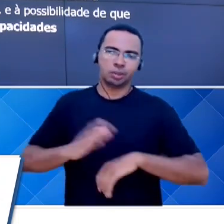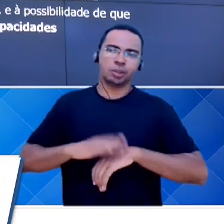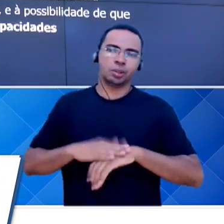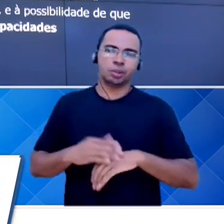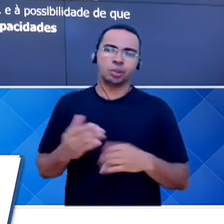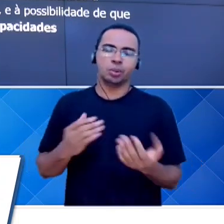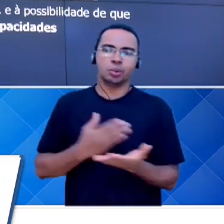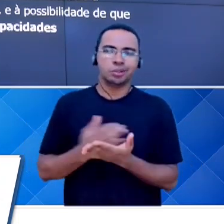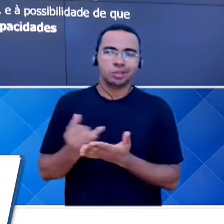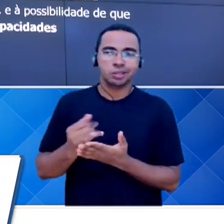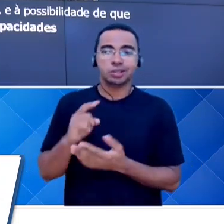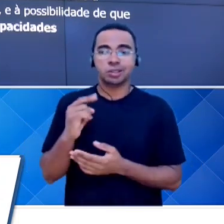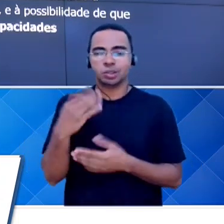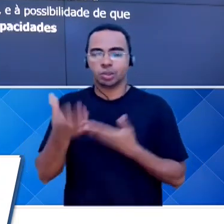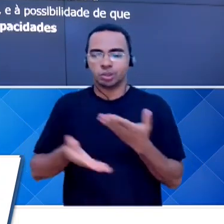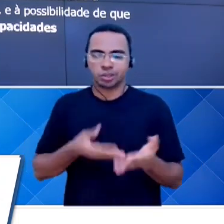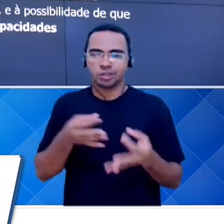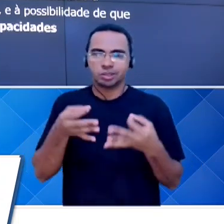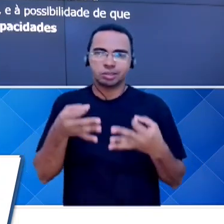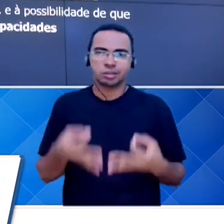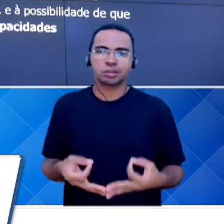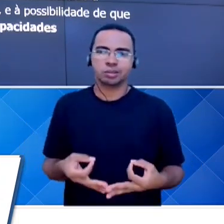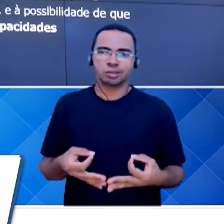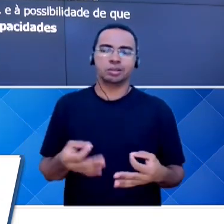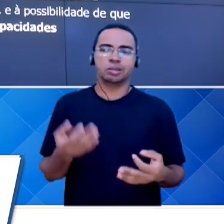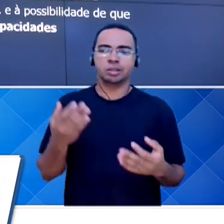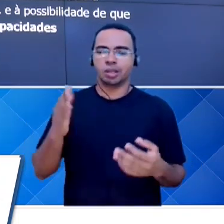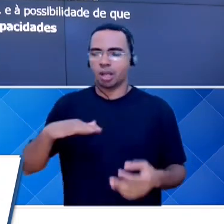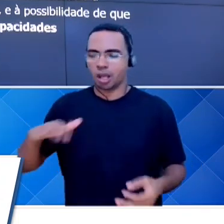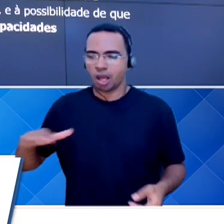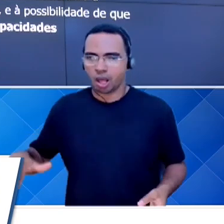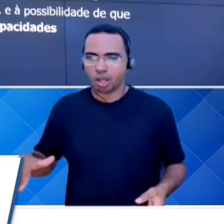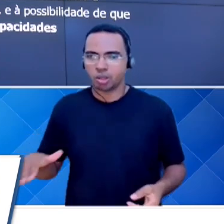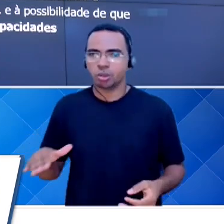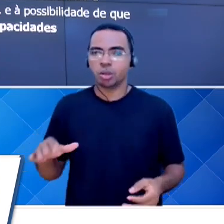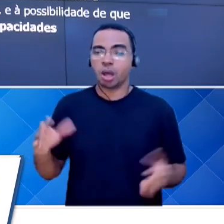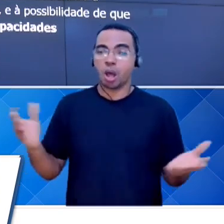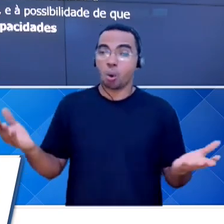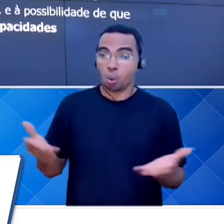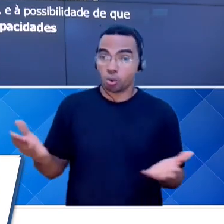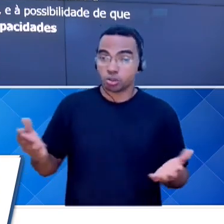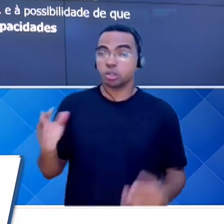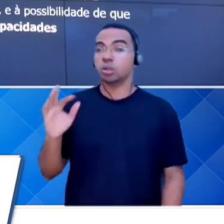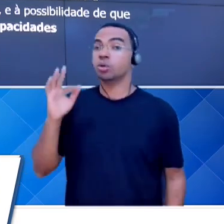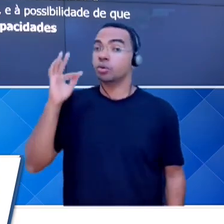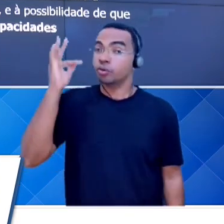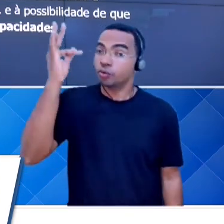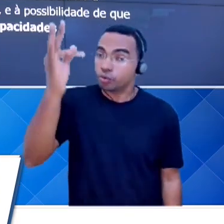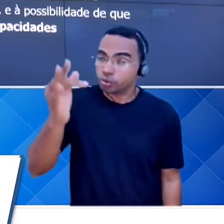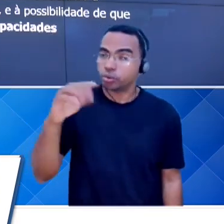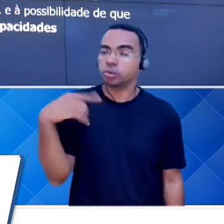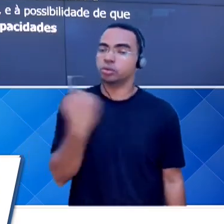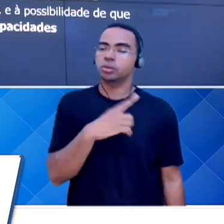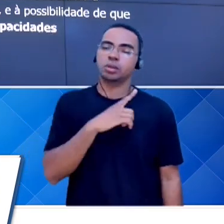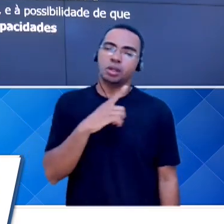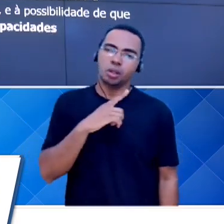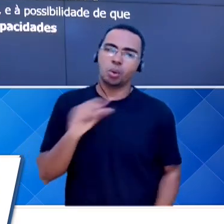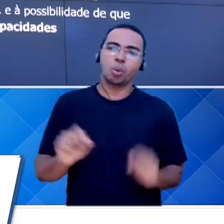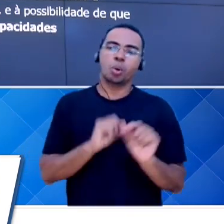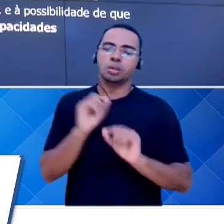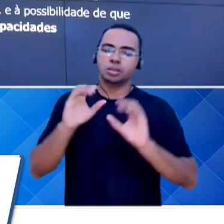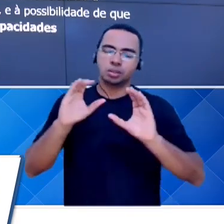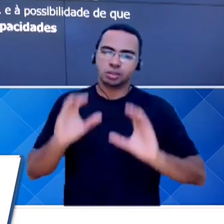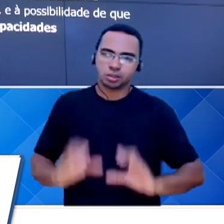Se nós tratarmos adequadamente as crianças, no futuro, né, nós teremos aí cidadãos